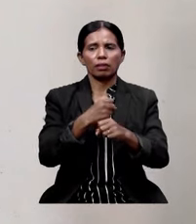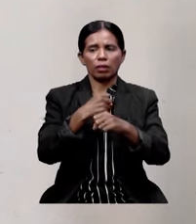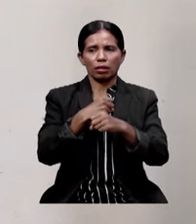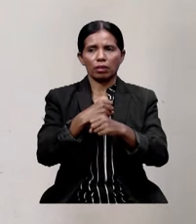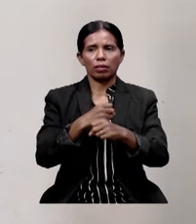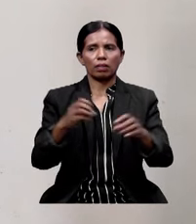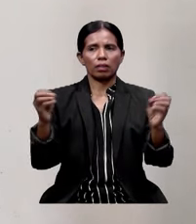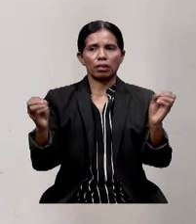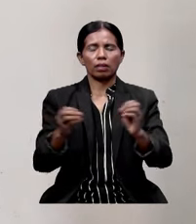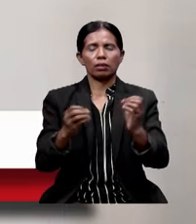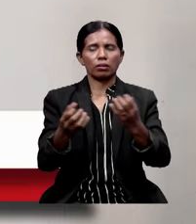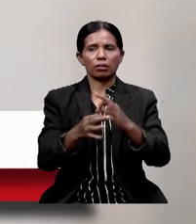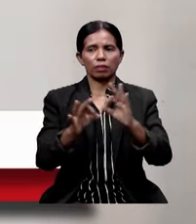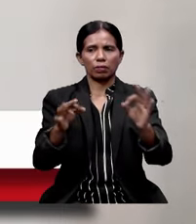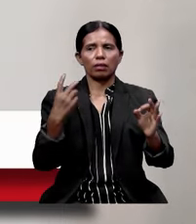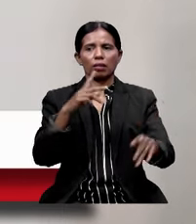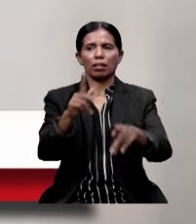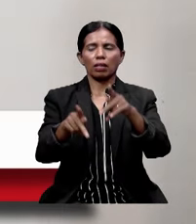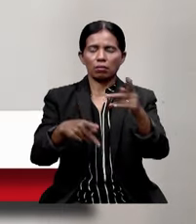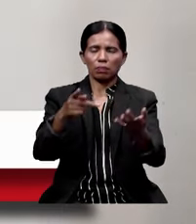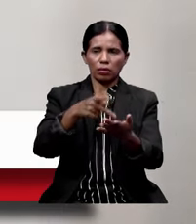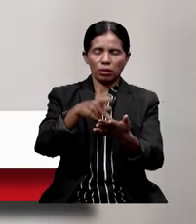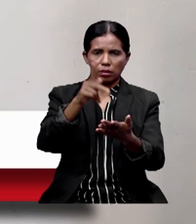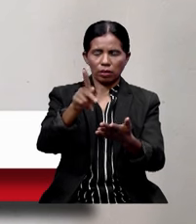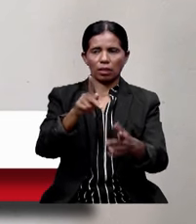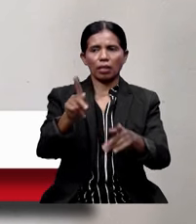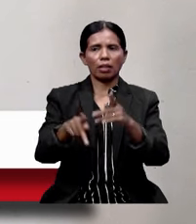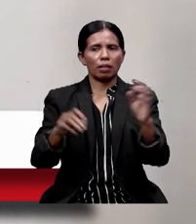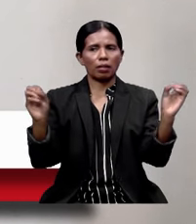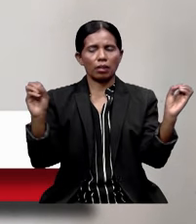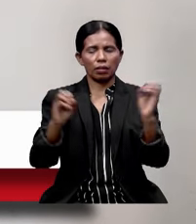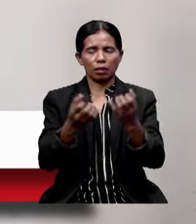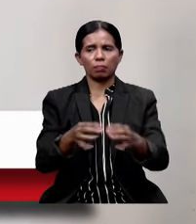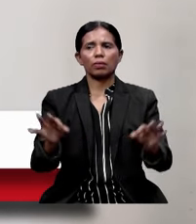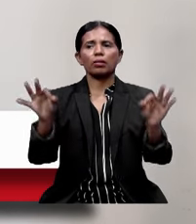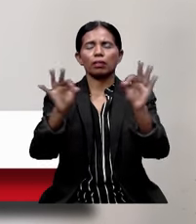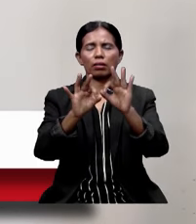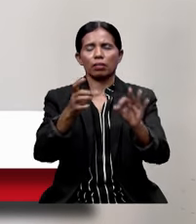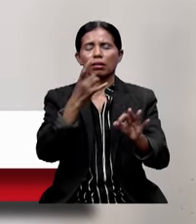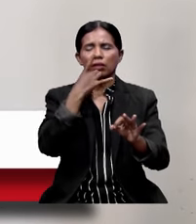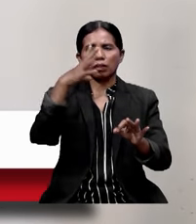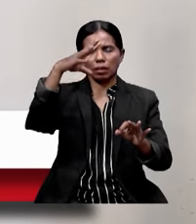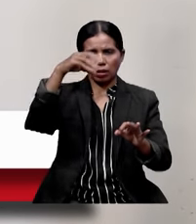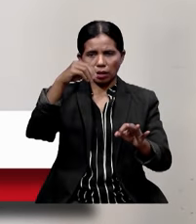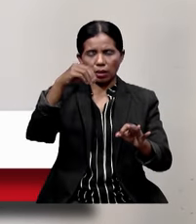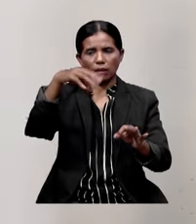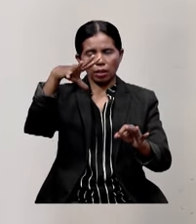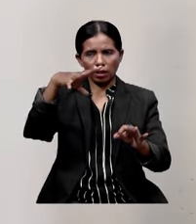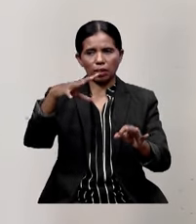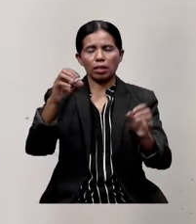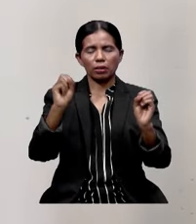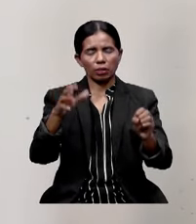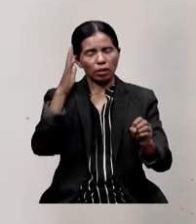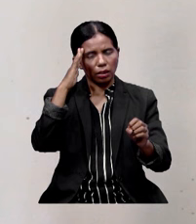los gratuito mai be povo mo selu povo la importante ahi lakan nia hatene ni obrigação atu